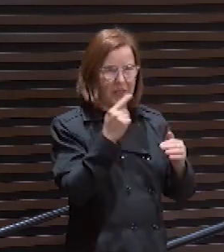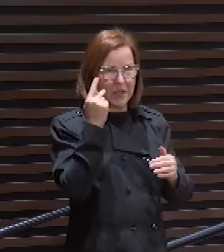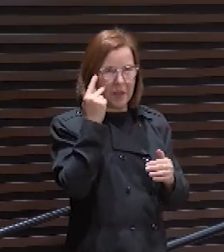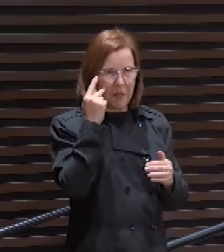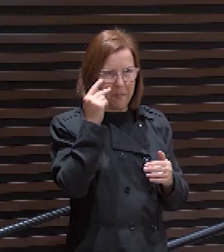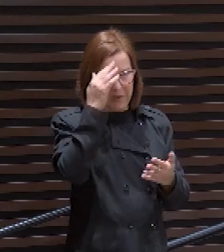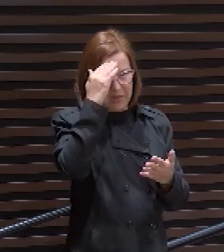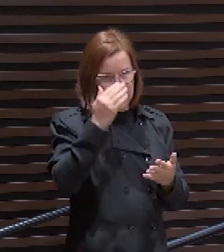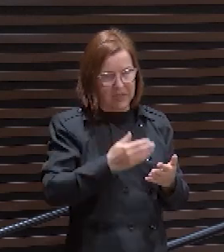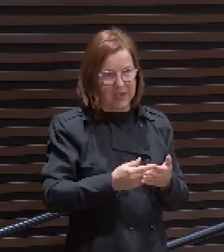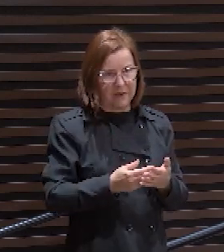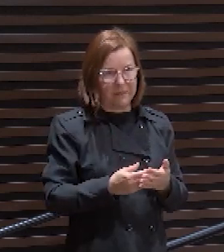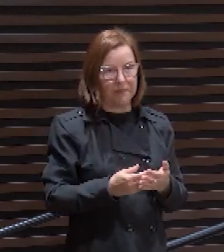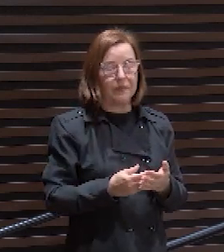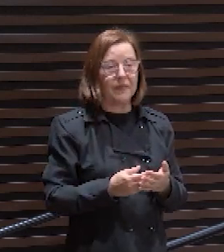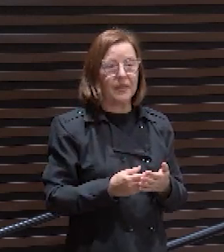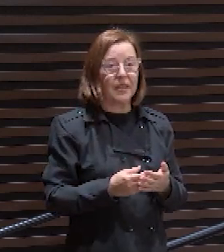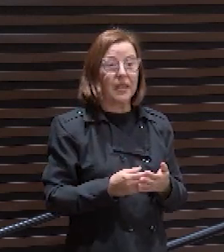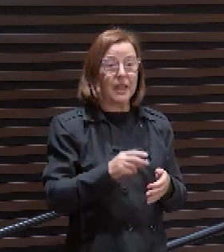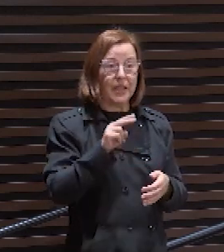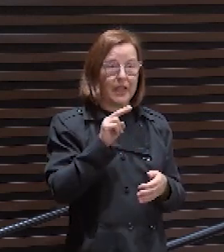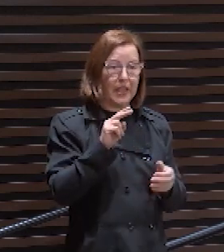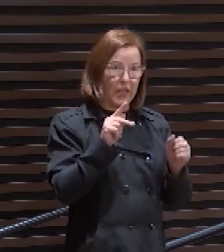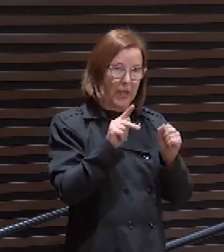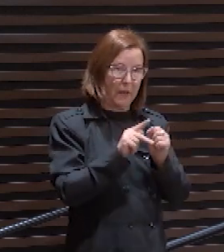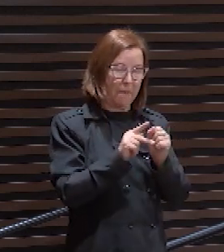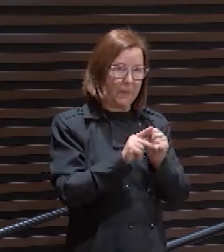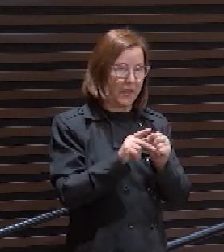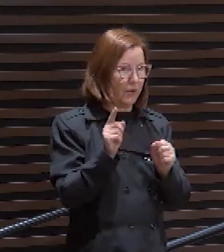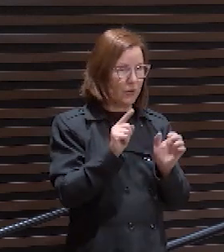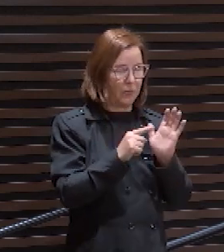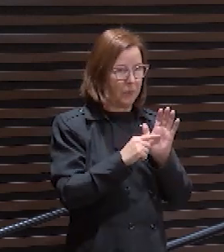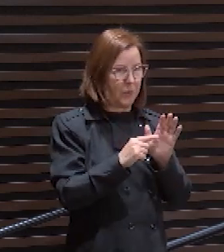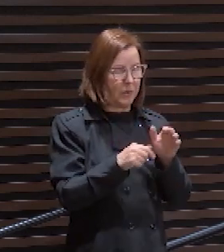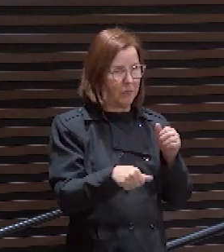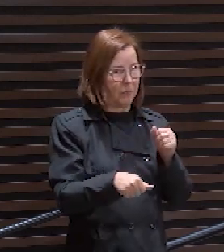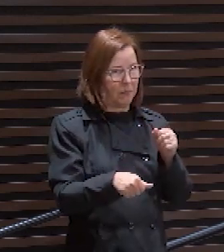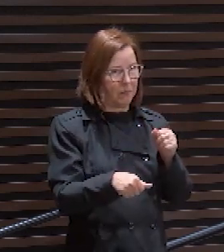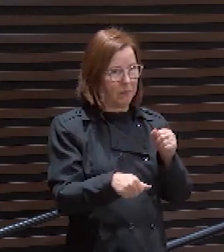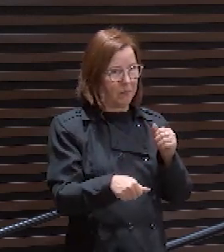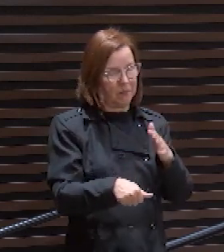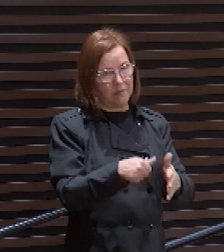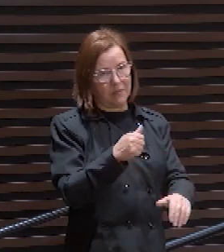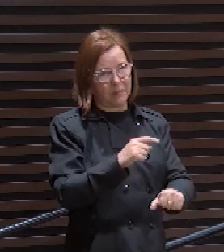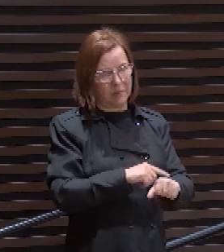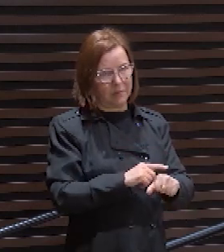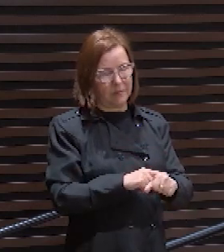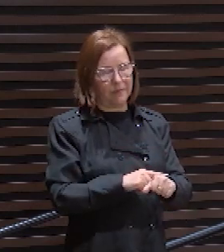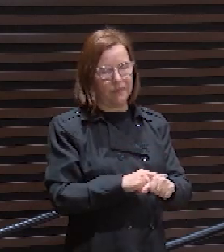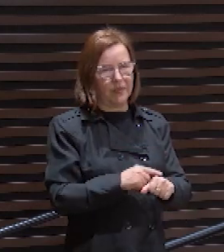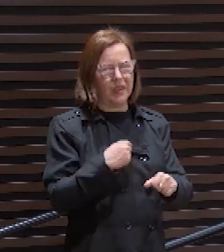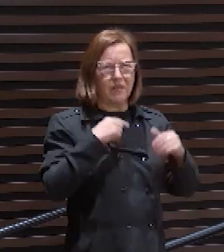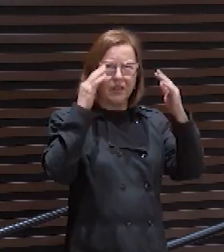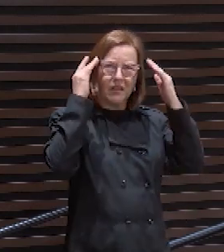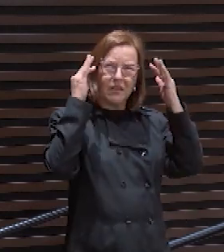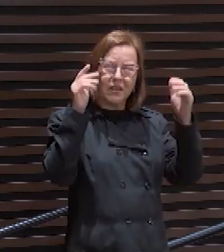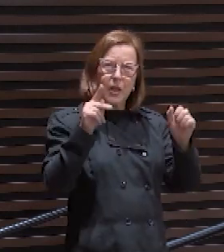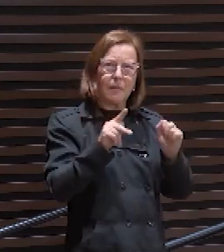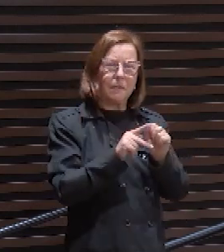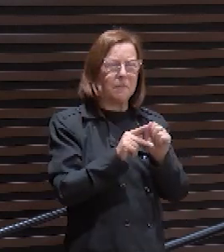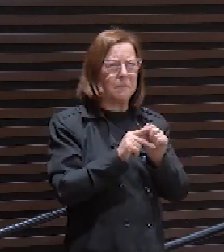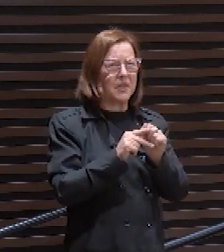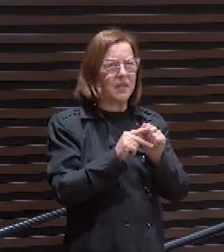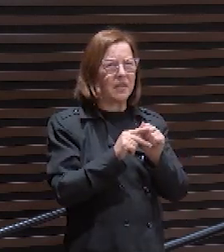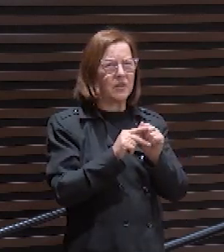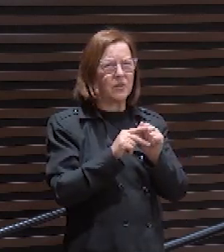vemos Pedro, ele não aparece no primeiro momento. Eu fico imaginando Pedro no cantinho da sala,